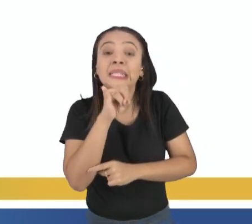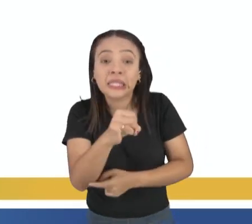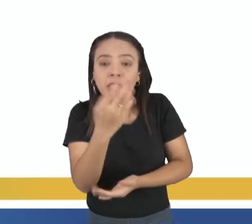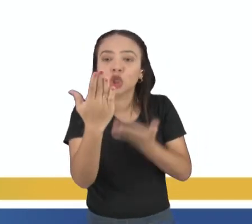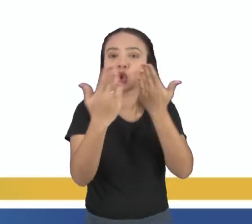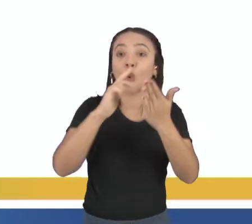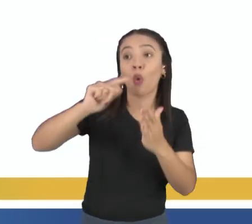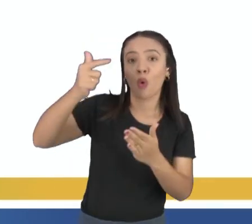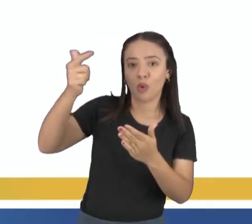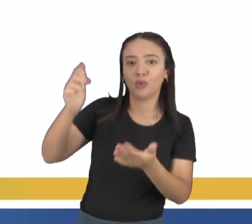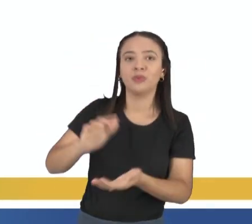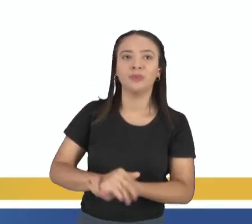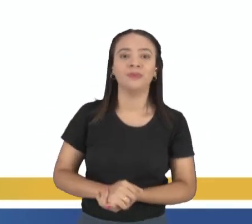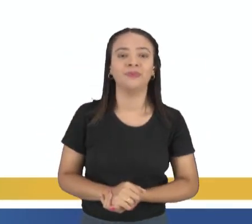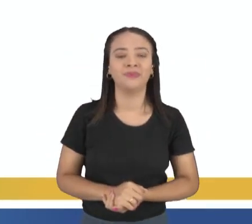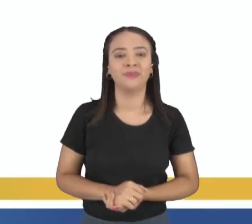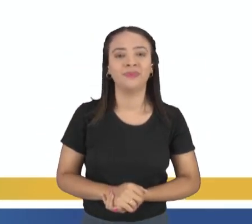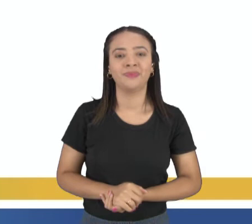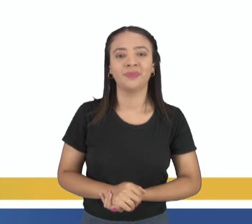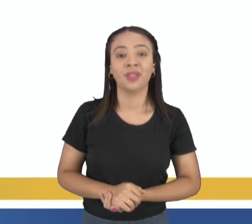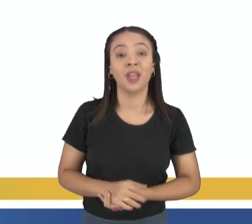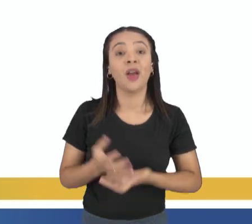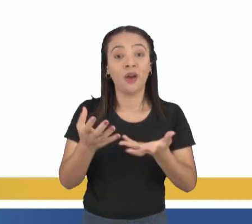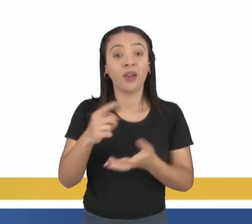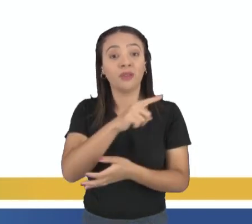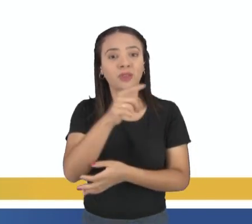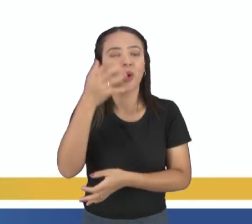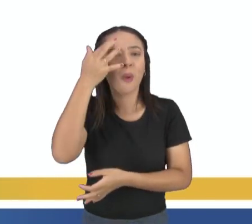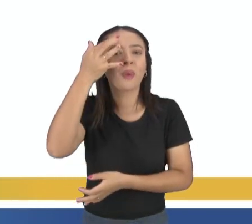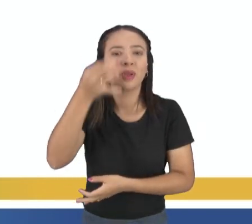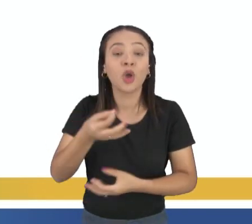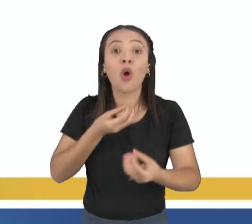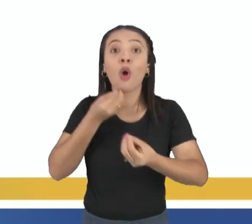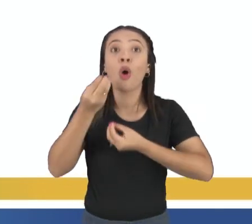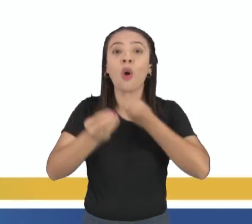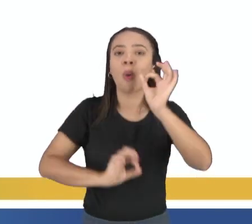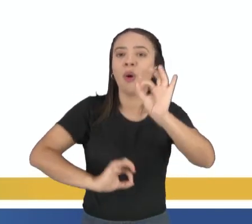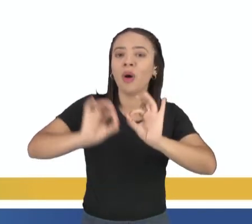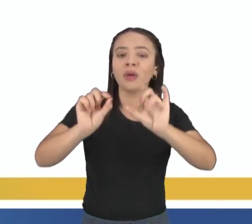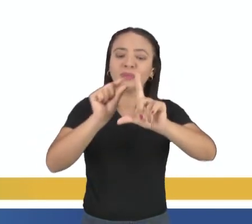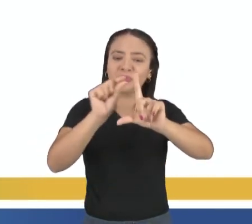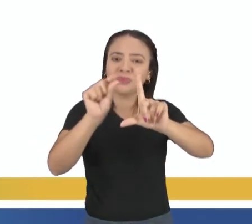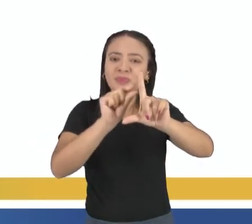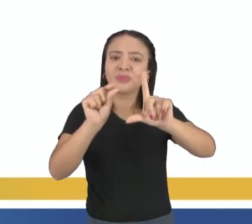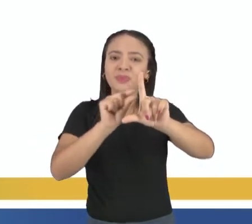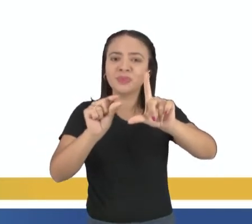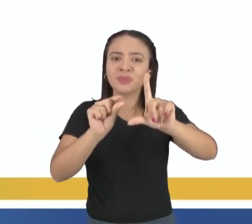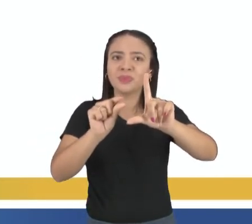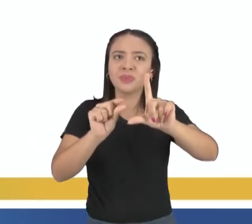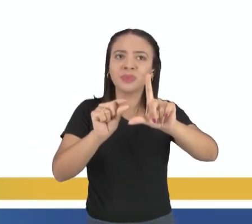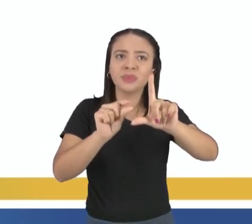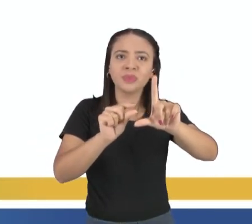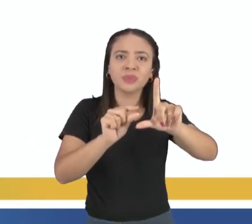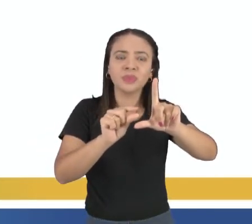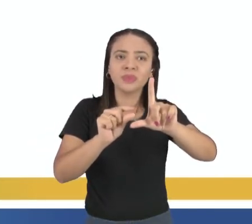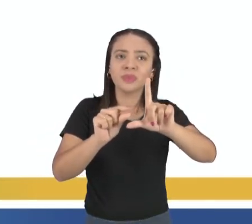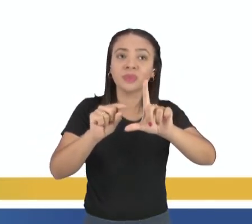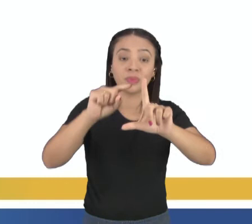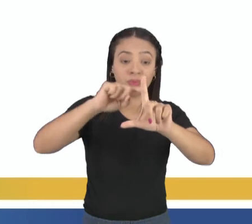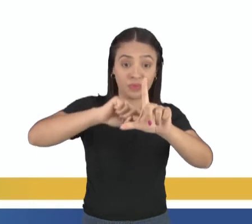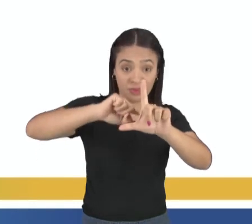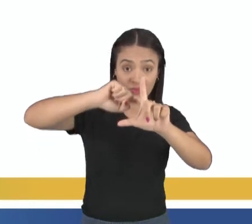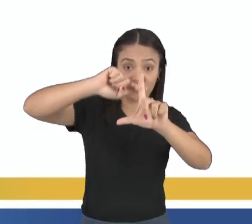demais. Certinho? Então espero aí que você tenha compreendido como nós construímos esses gráficos. O eixo